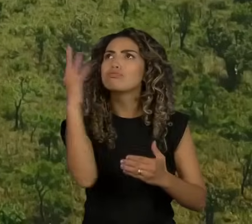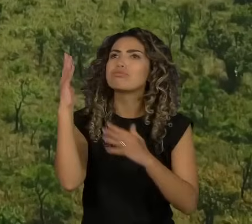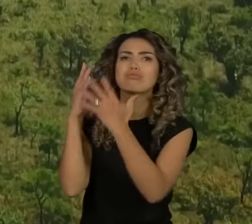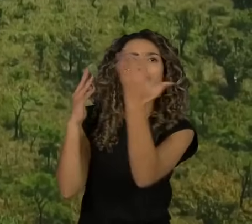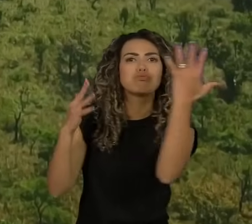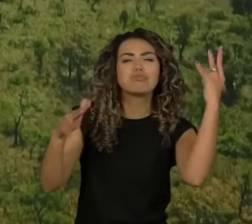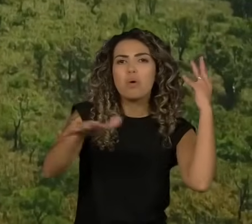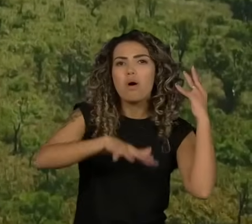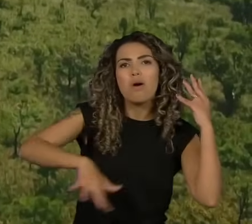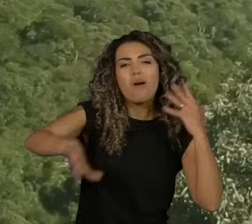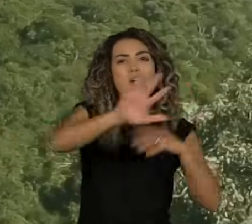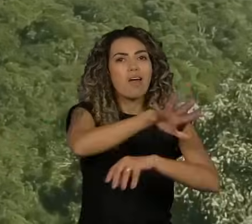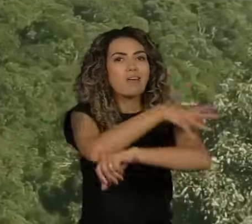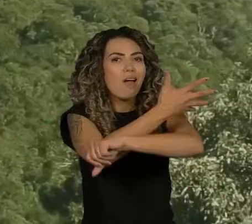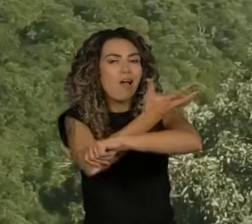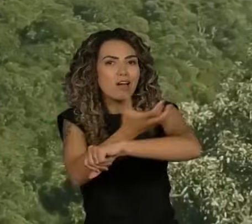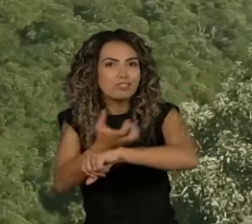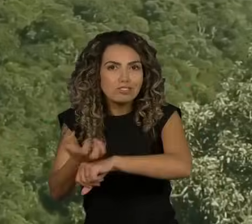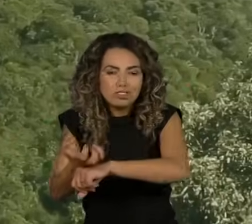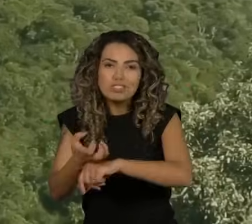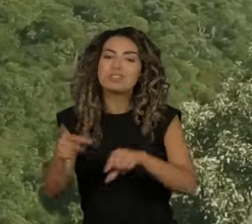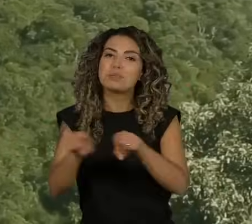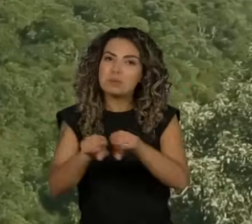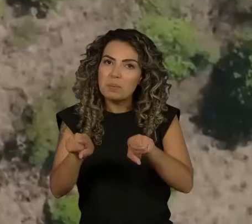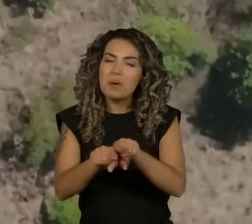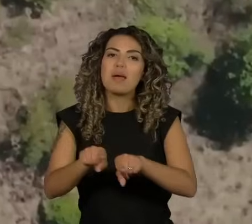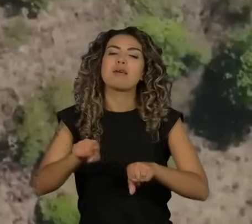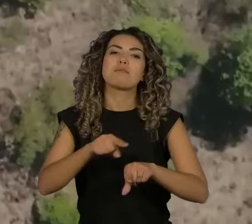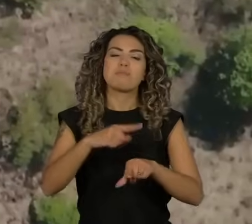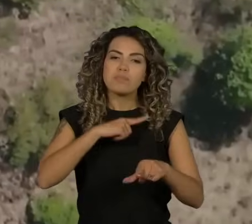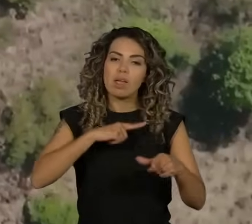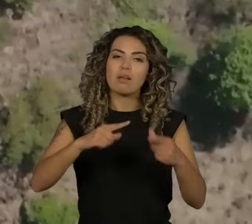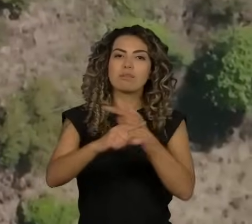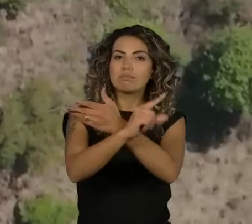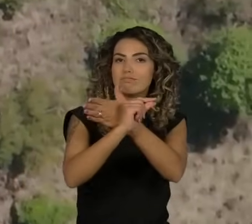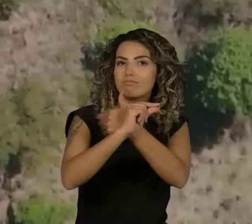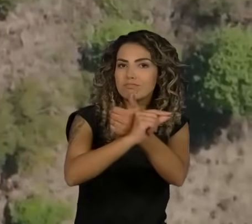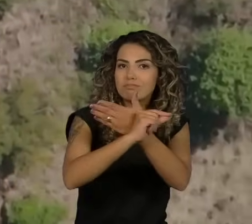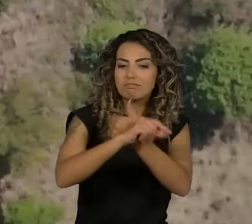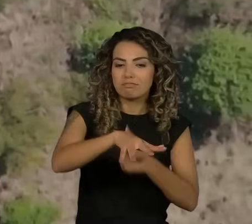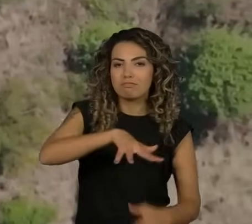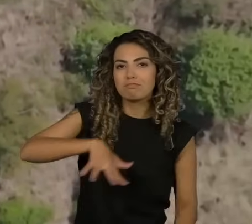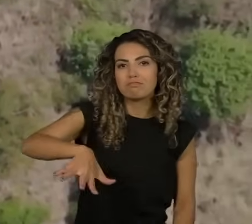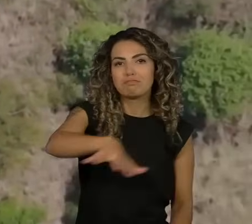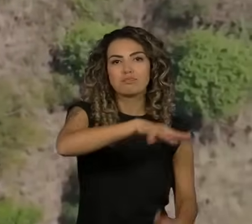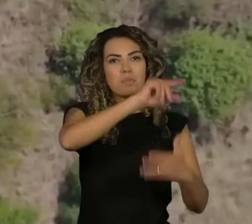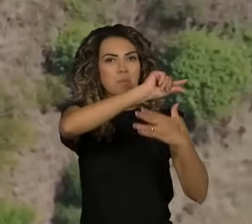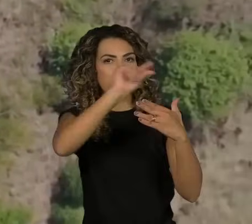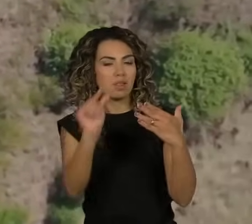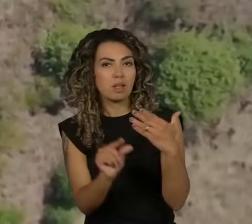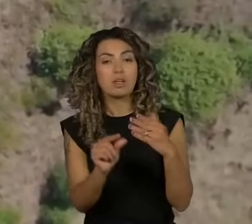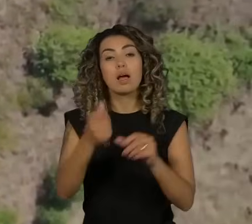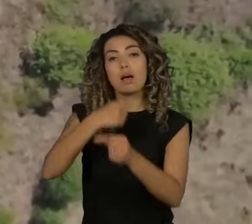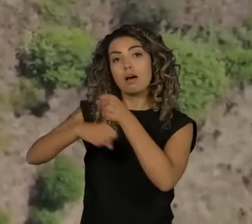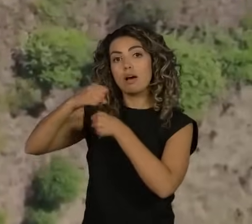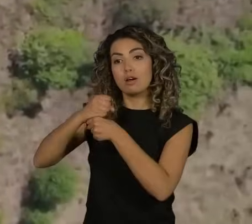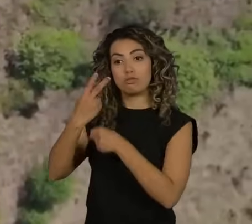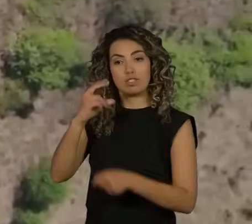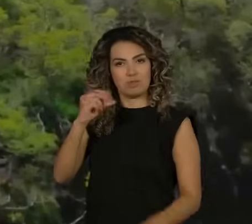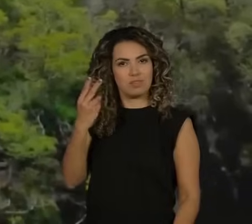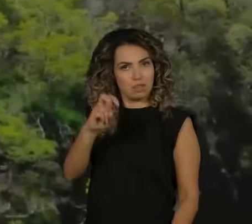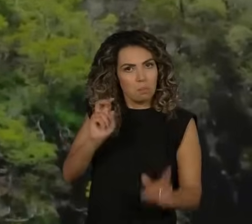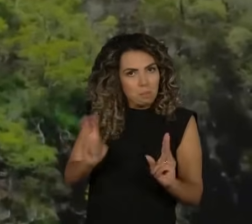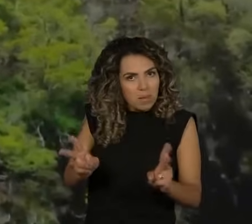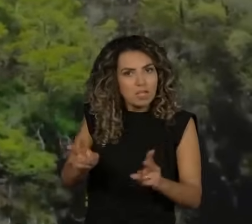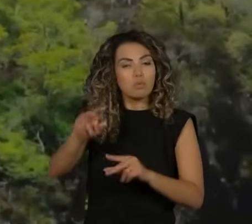Caatinga, Cerrado e Mata Atlântica. Em julho de 2025, foi reconhecido pela